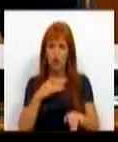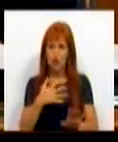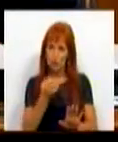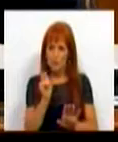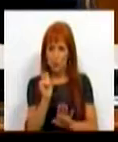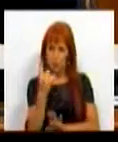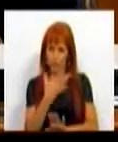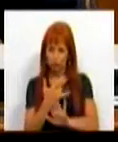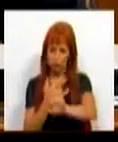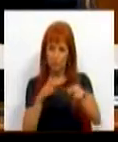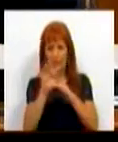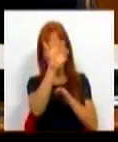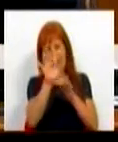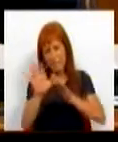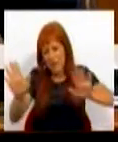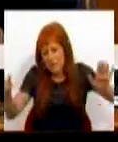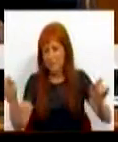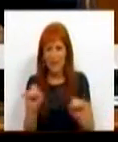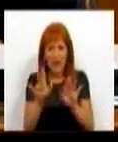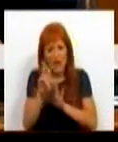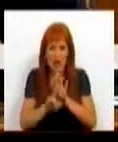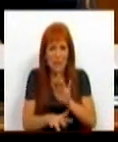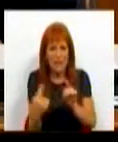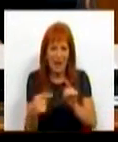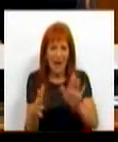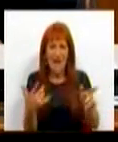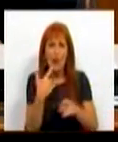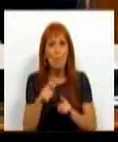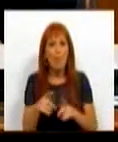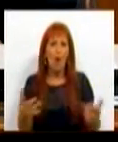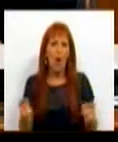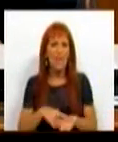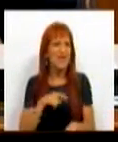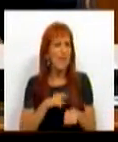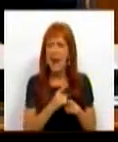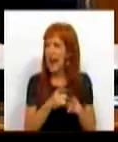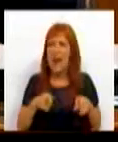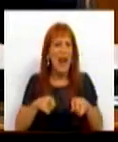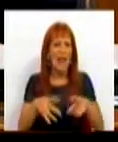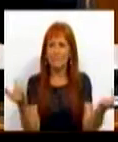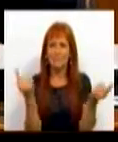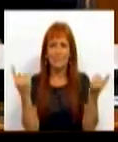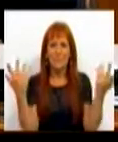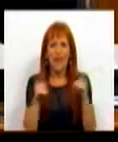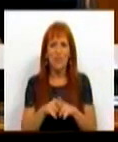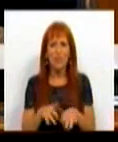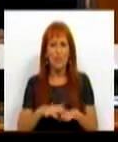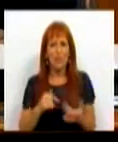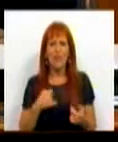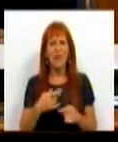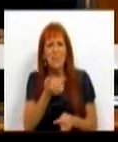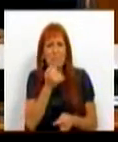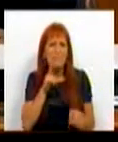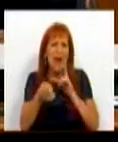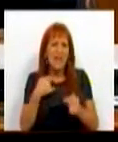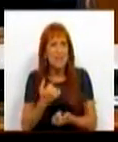Senhores deputados, dê-me só um minuto. Os apartes são, obviamente, regimentais. Não podem ser em ato contínuo e às vezes, como eu costumo dizer, se for com piada